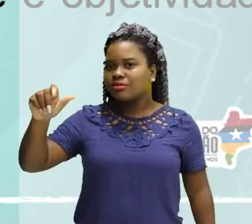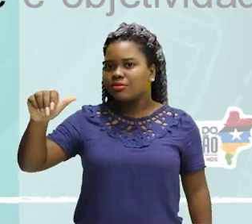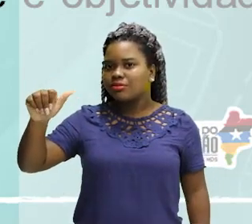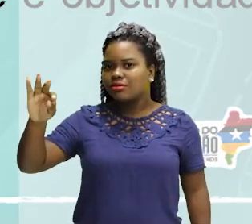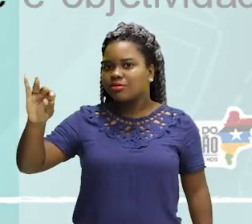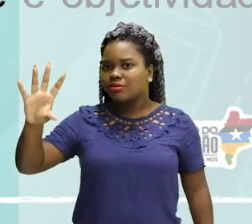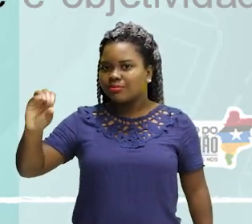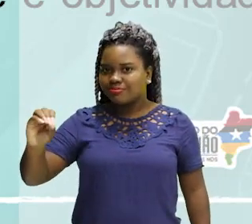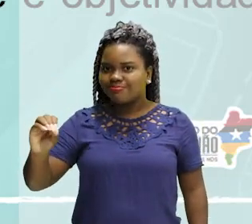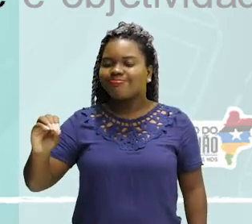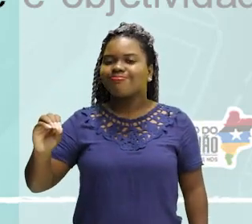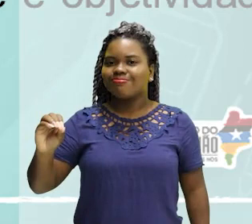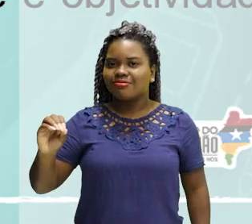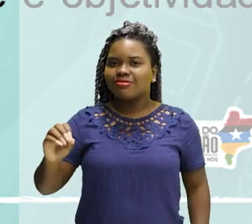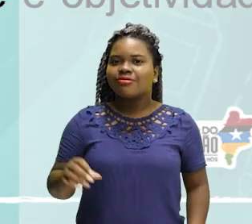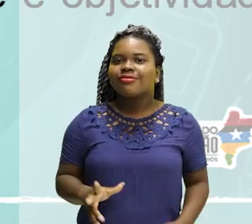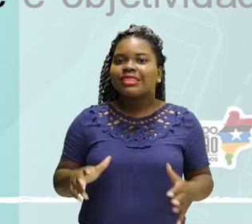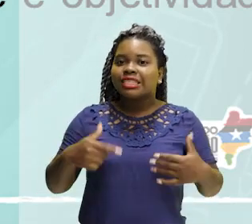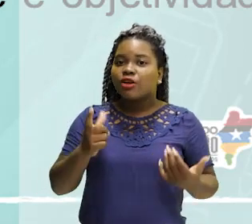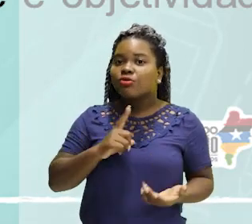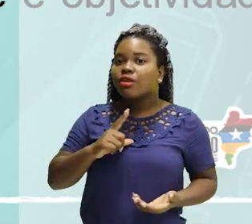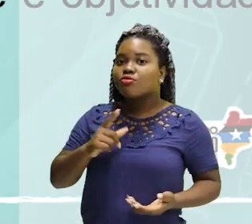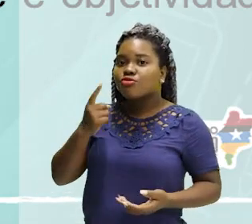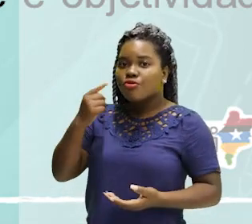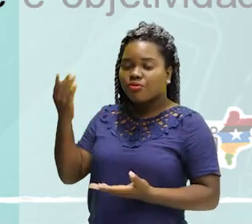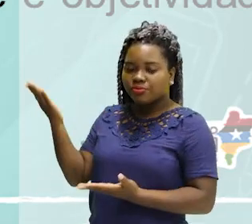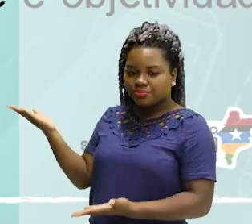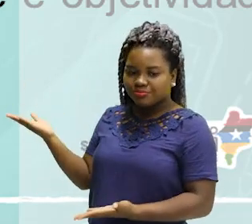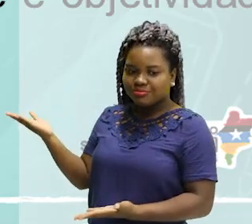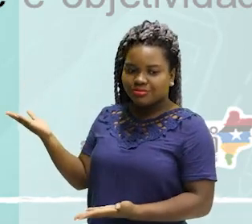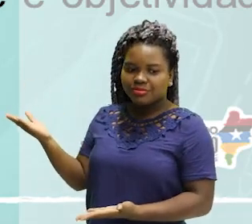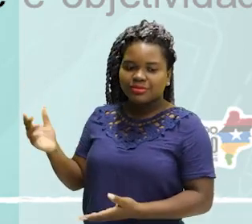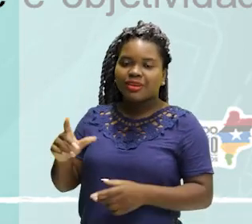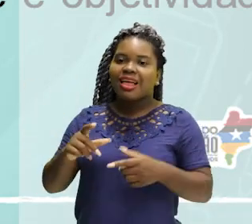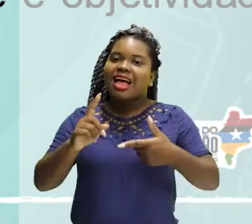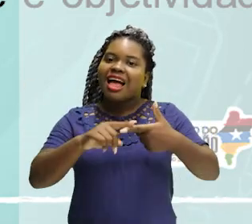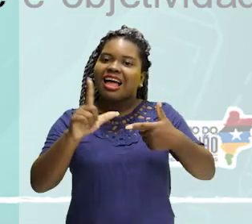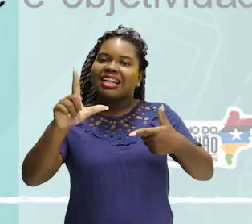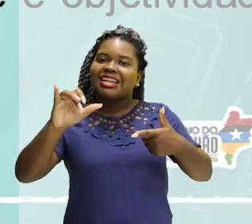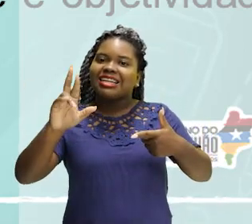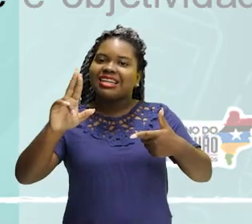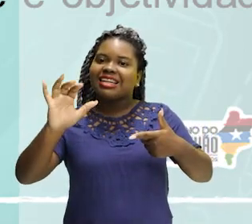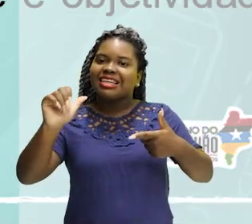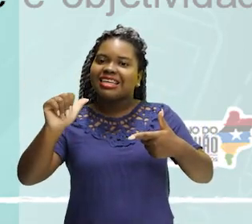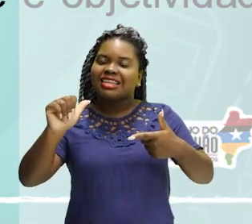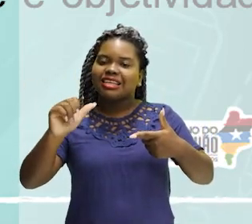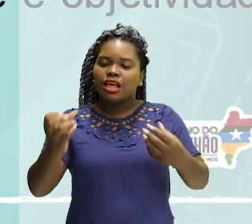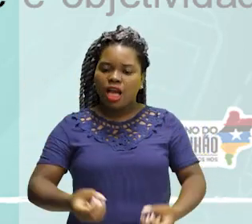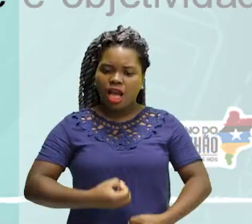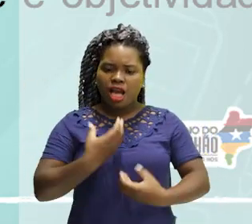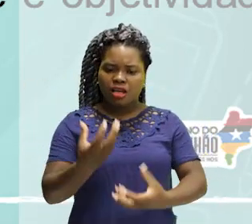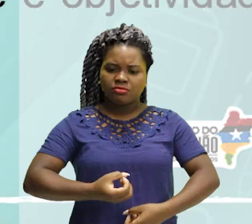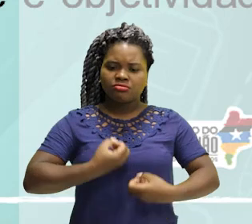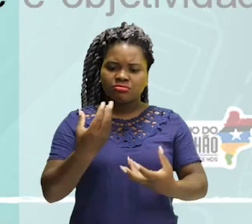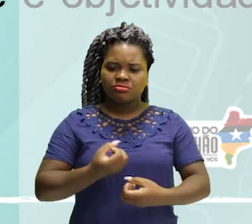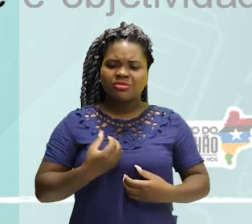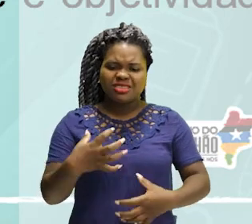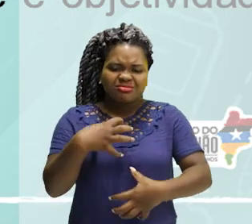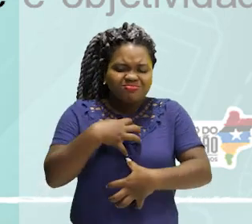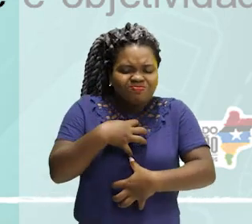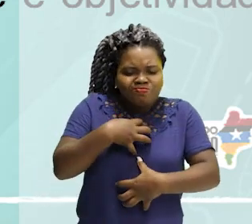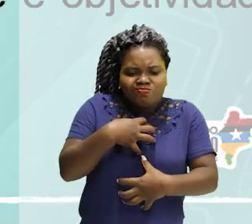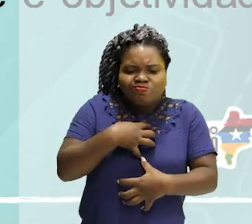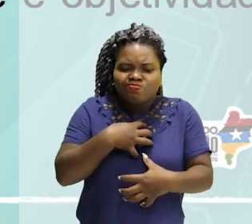A poesia lírica pode ser traduzida como a maneira de expressar sentimentos por meio da palavra falada ou escrita. A